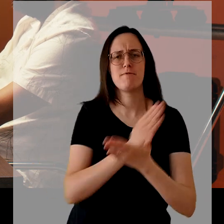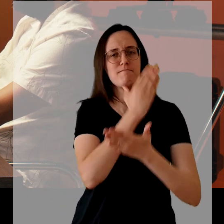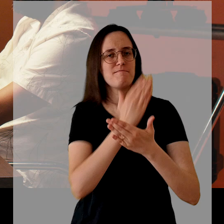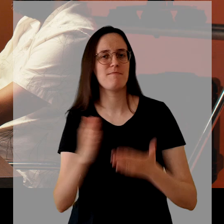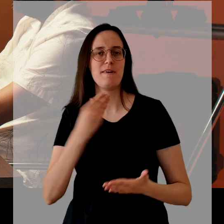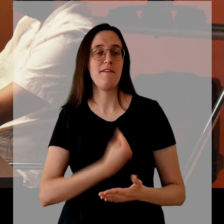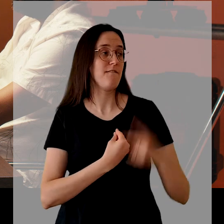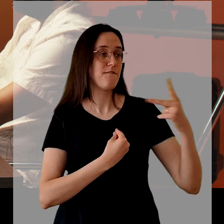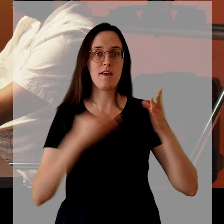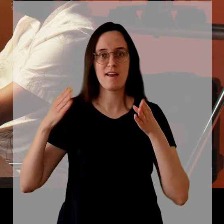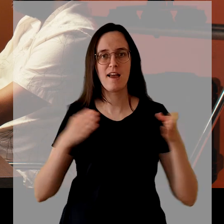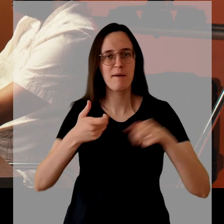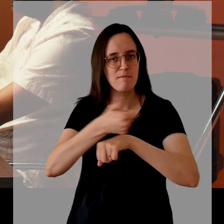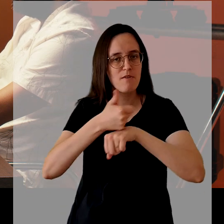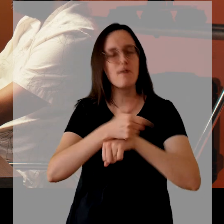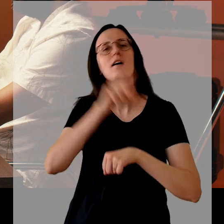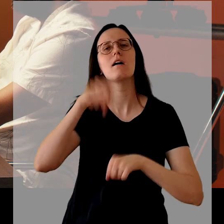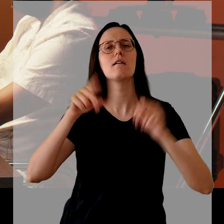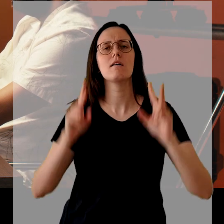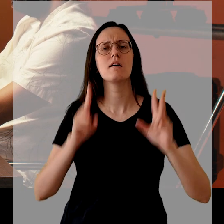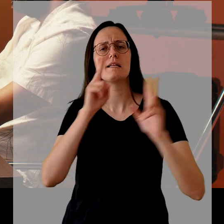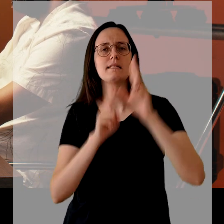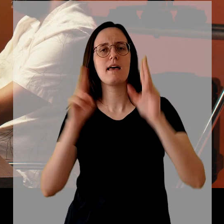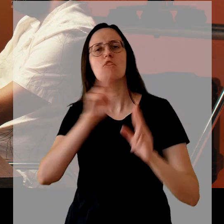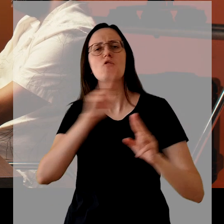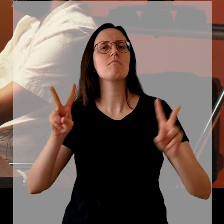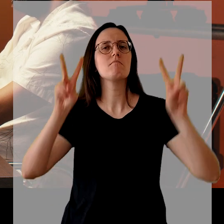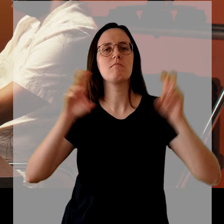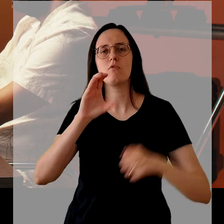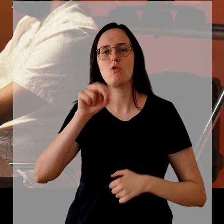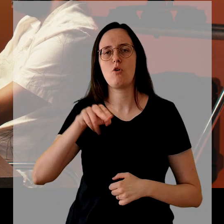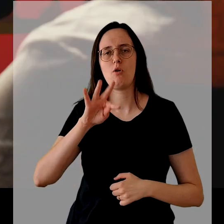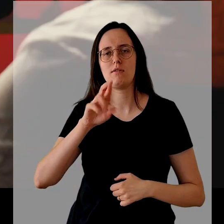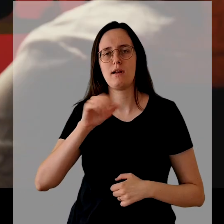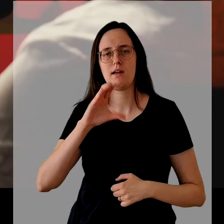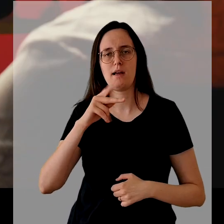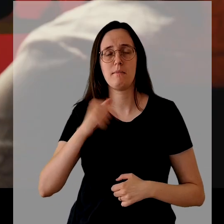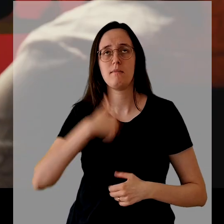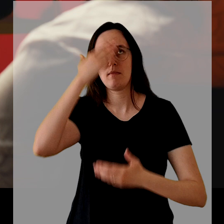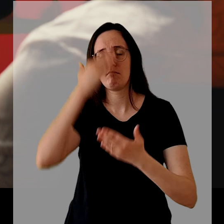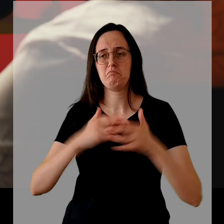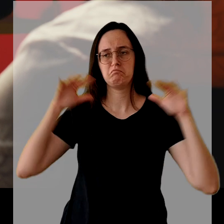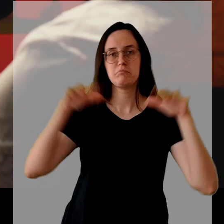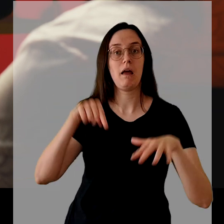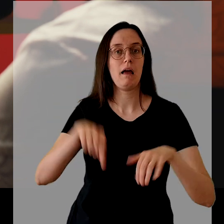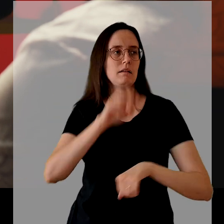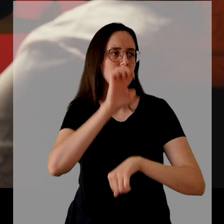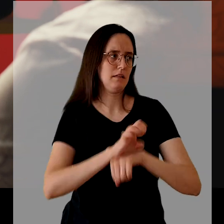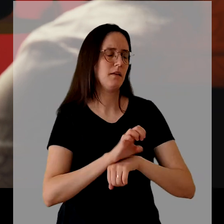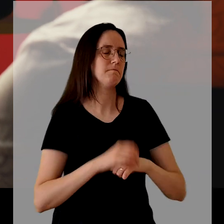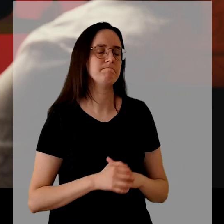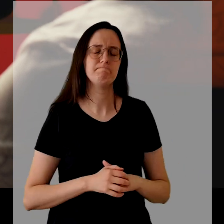de águas na sua carreira, né? Que foi uma série Contra a Capa, que eu acho que teve uma notoriedade aqui no estado por si